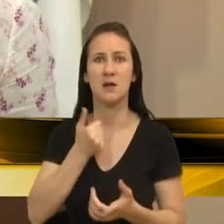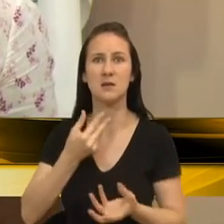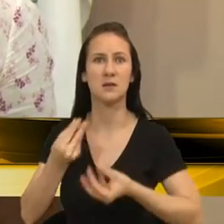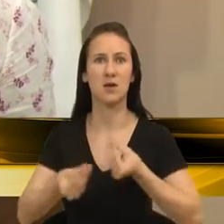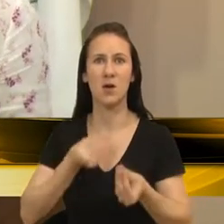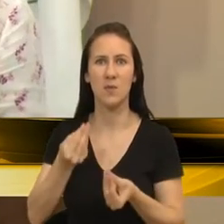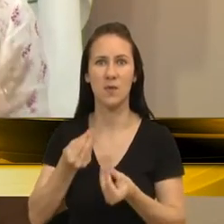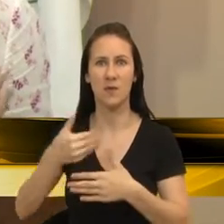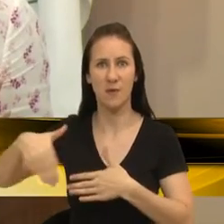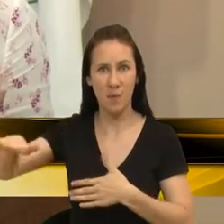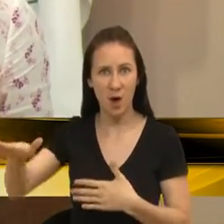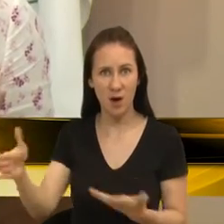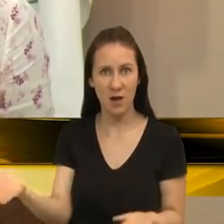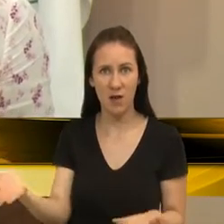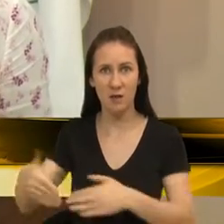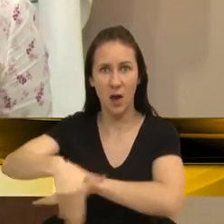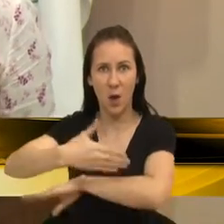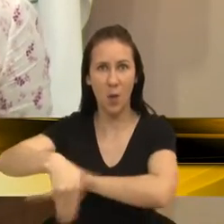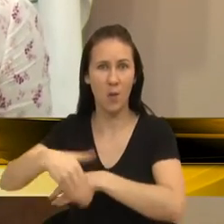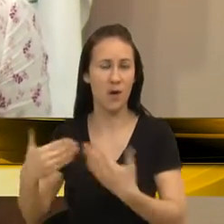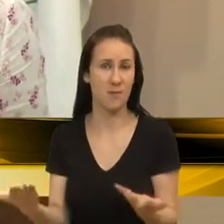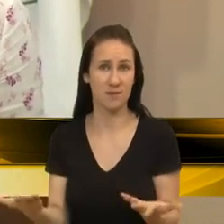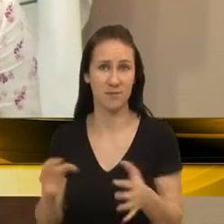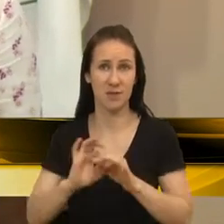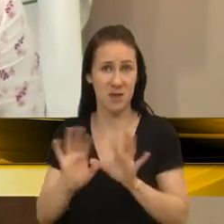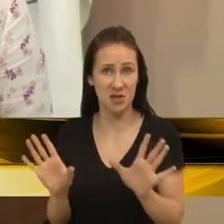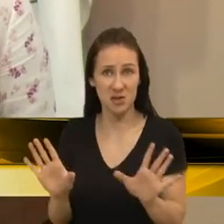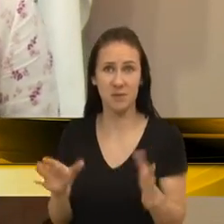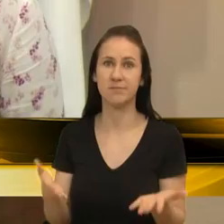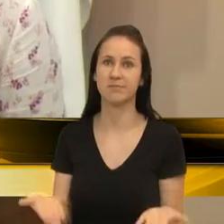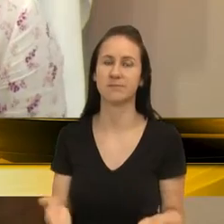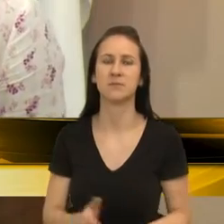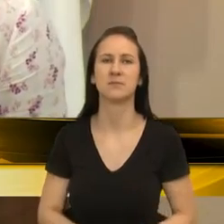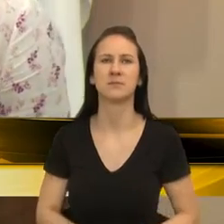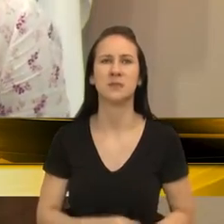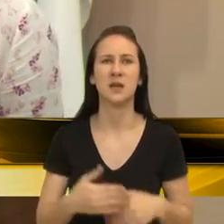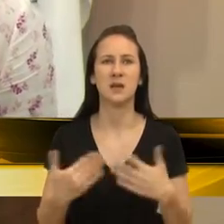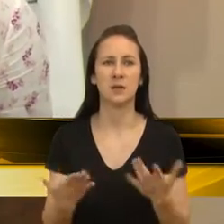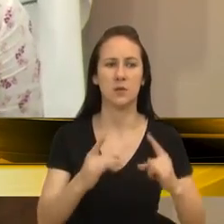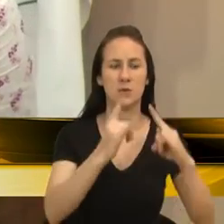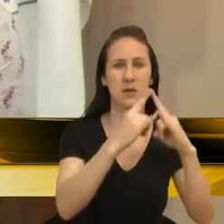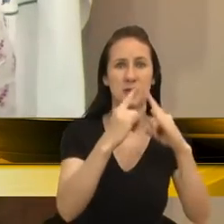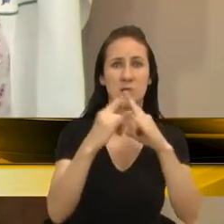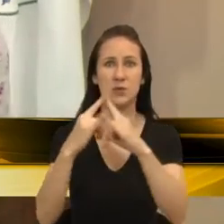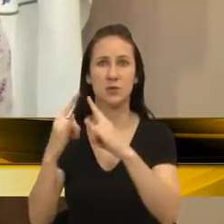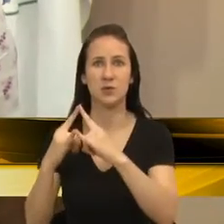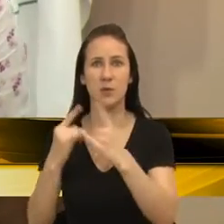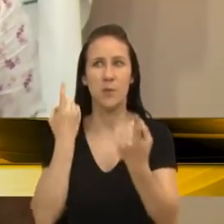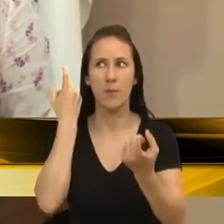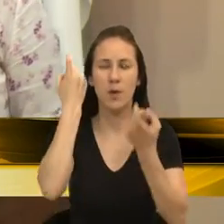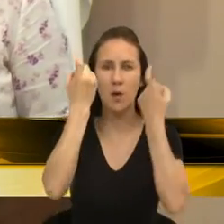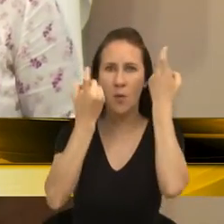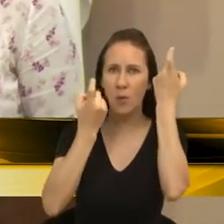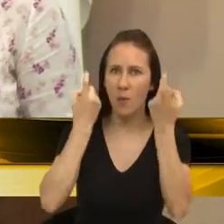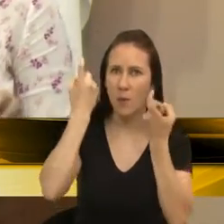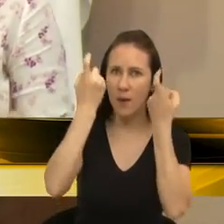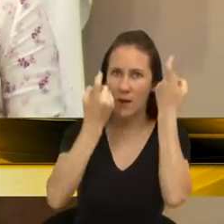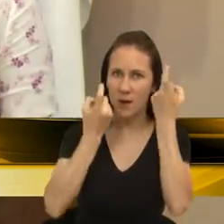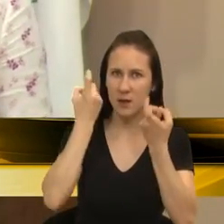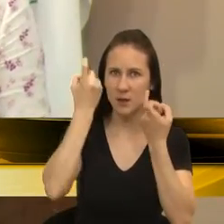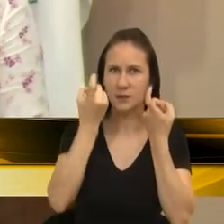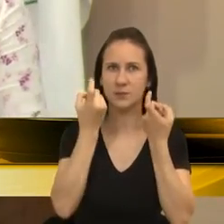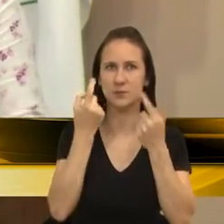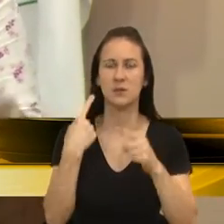e simplesmente deixar assim. Então, mas a gente vai contar, as entidades estão, então, muito preocupadas,